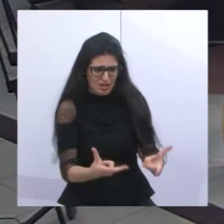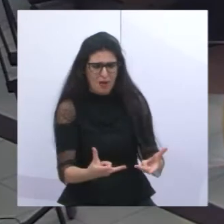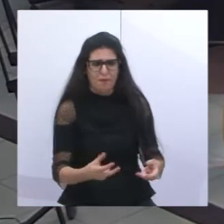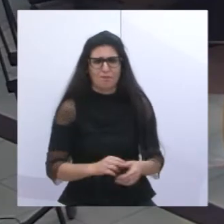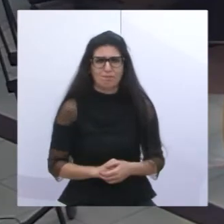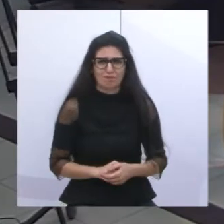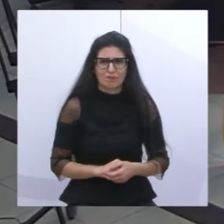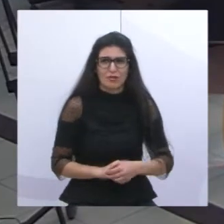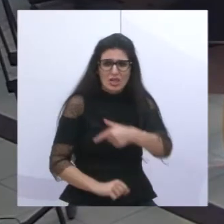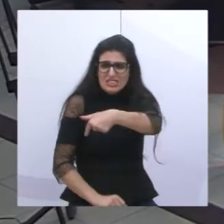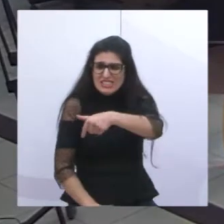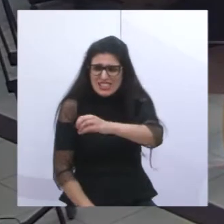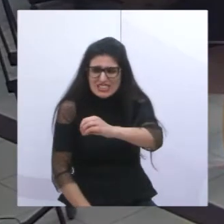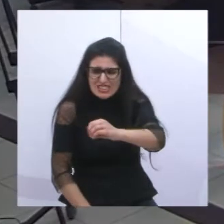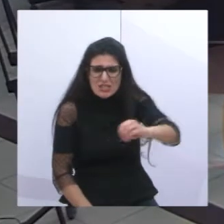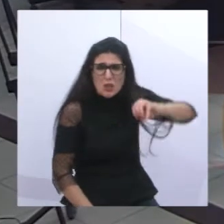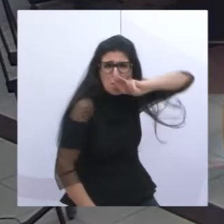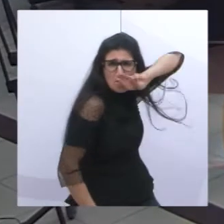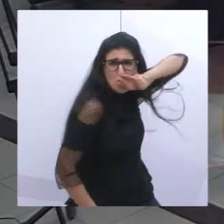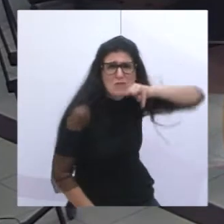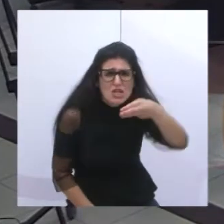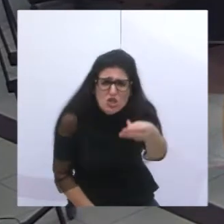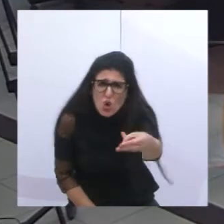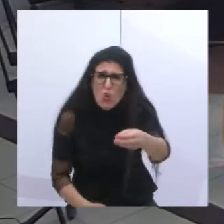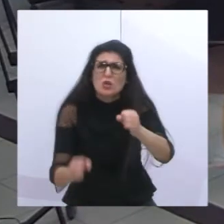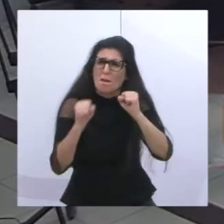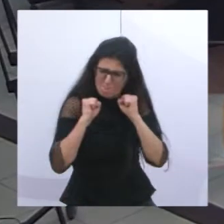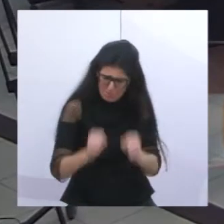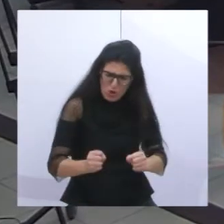é 700 milhões que eles têm para gastar.